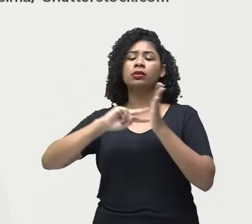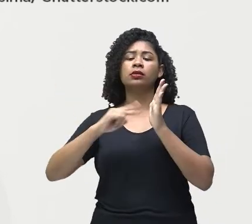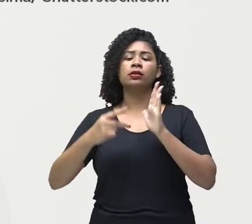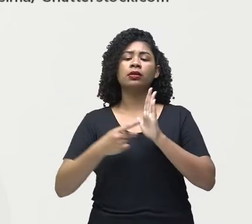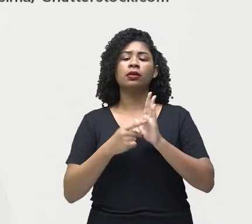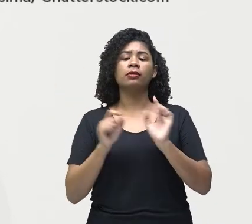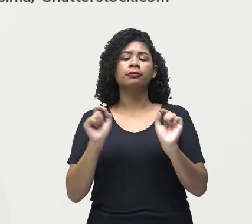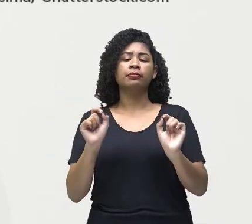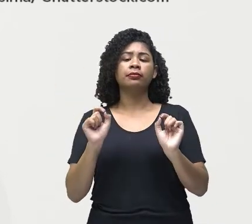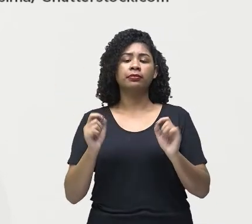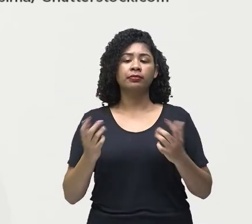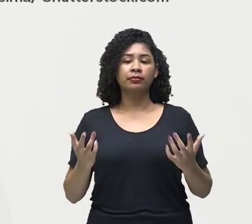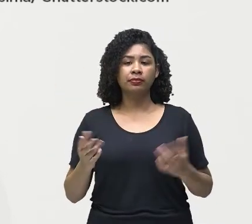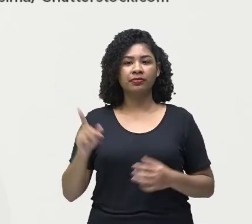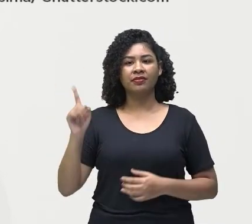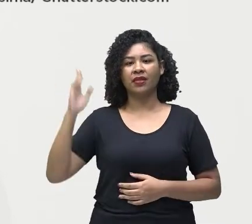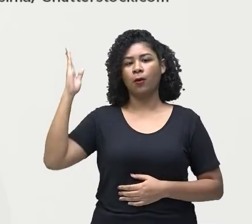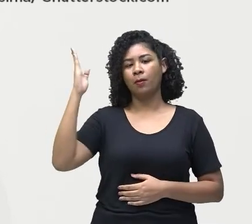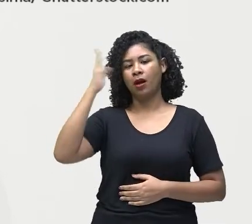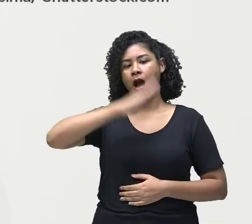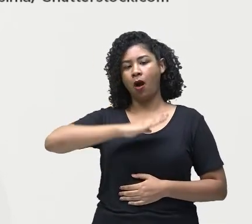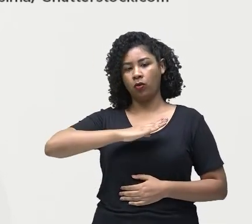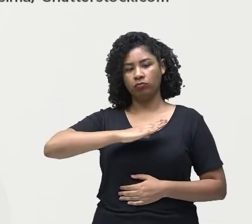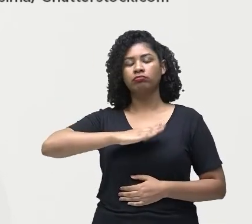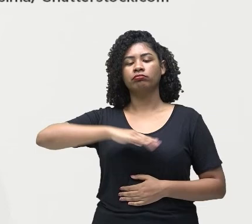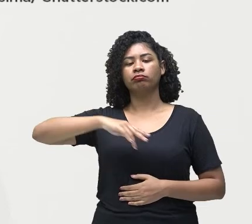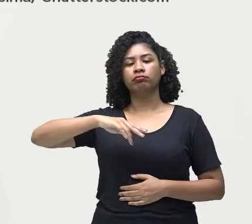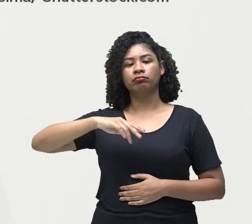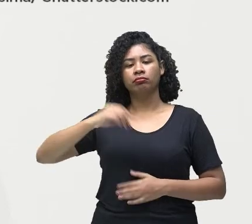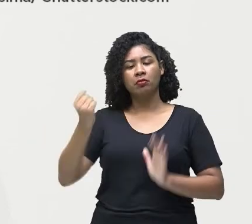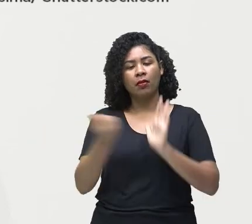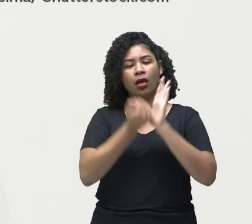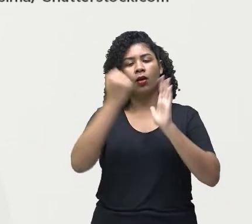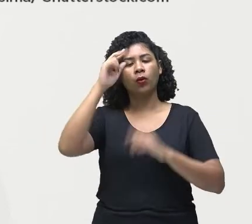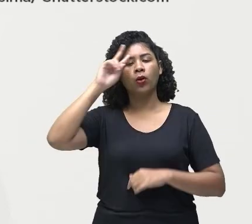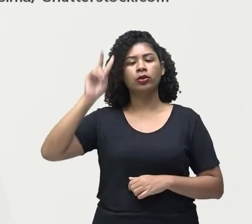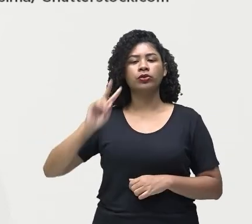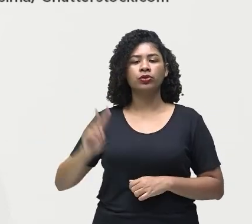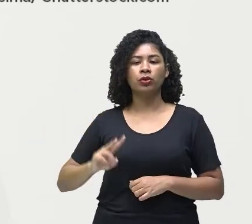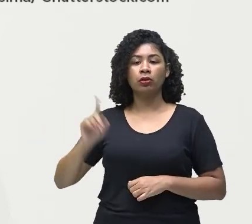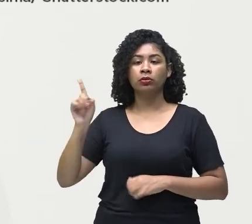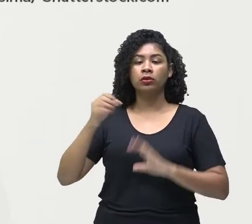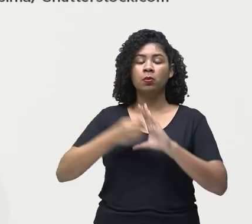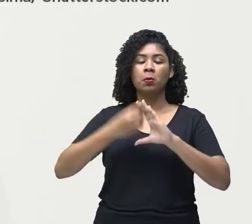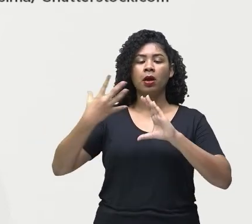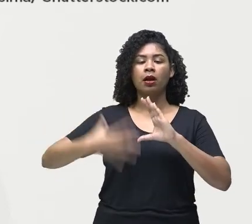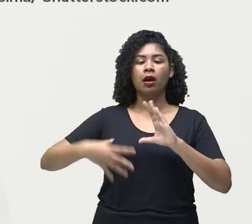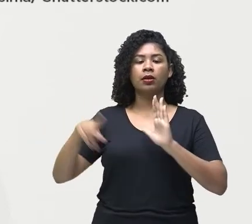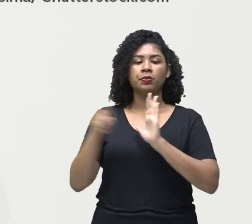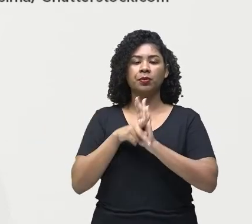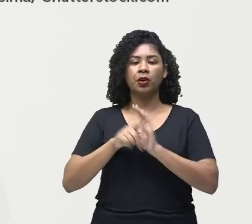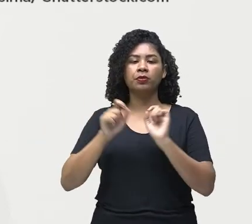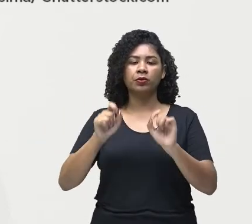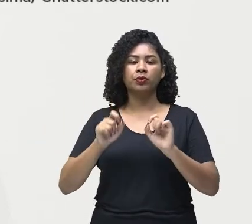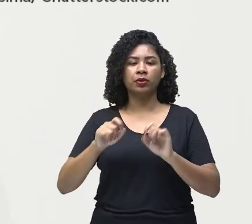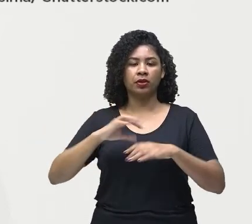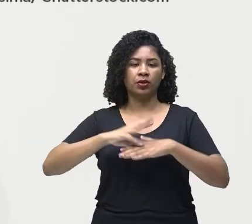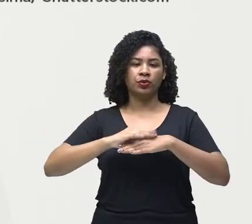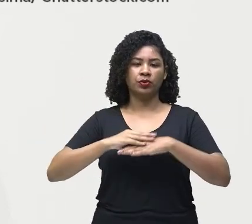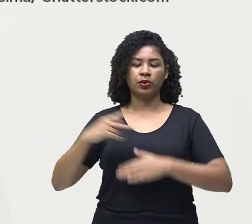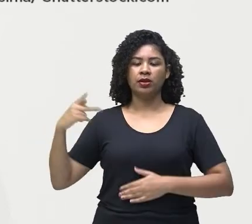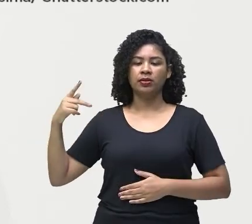um mal na história da humanidade. É um desenho que caracteriza a peste bubônica